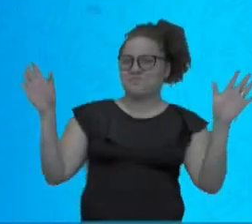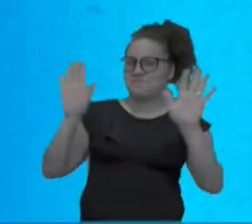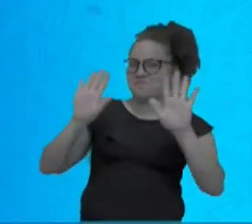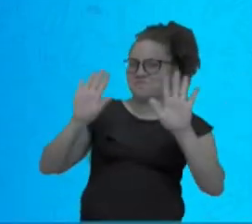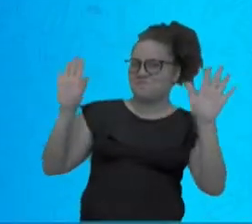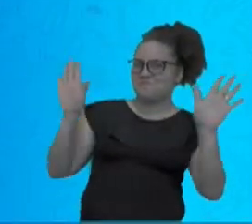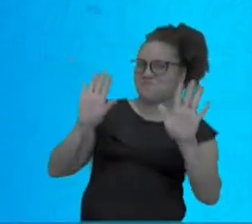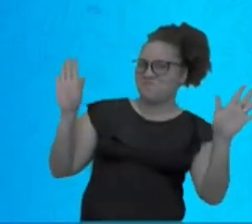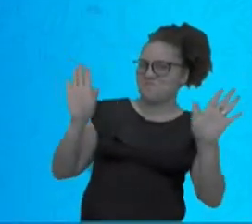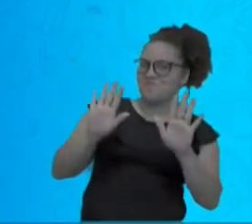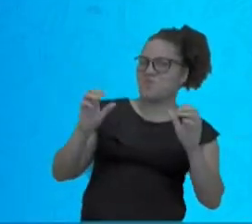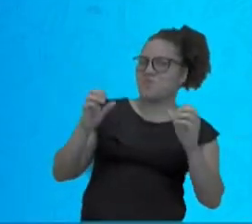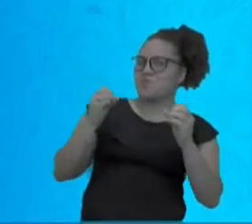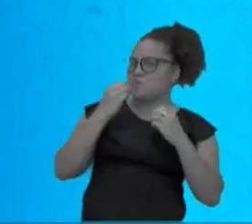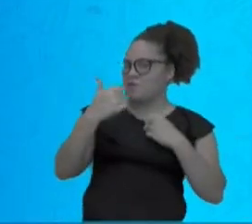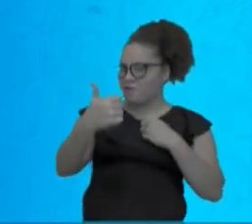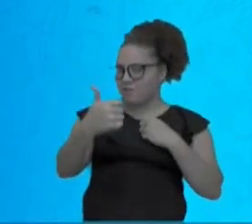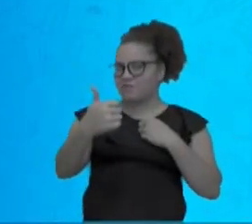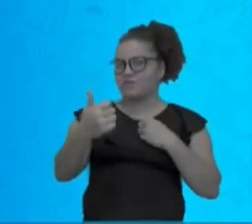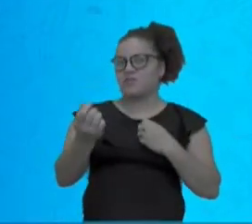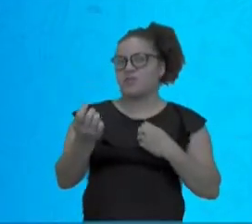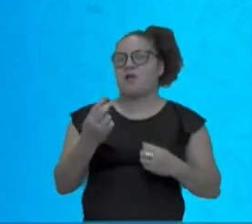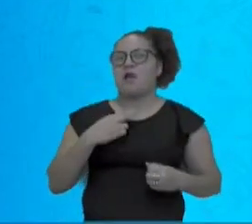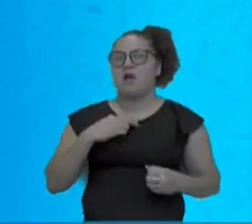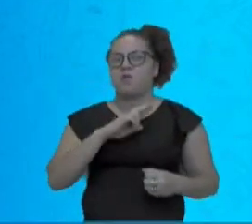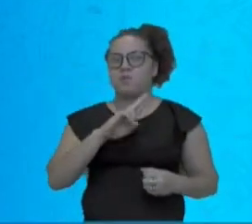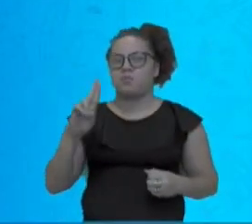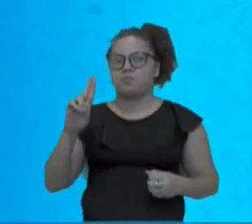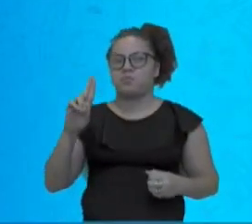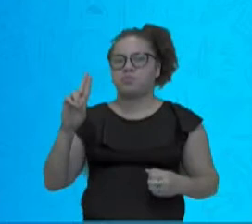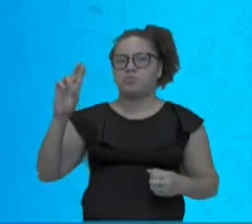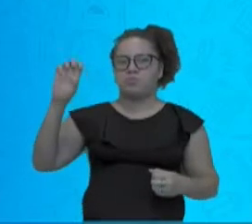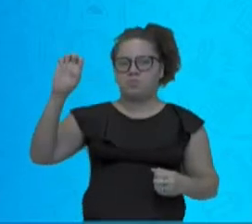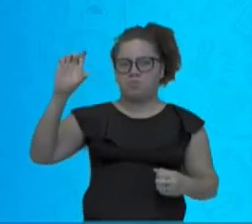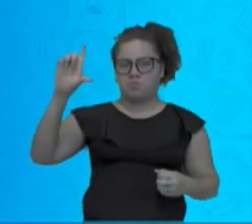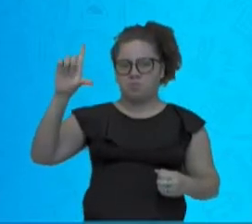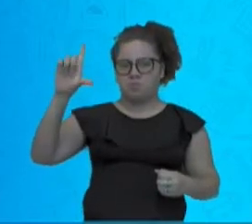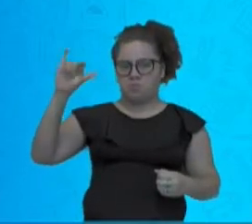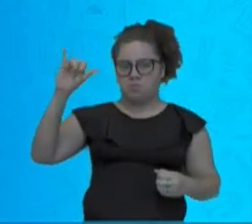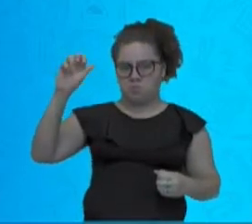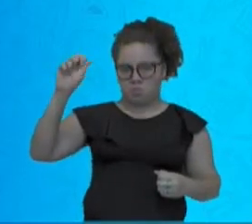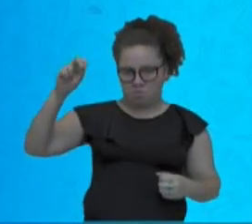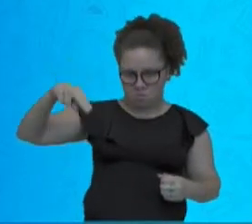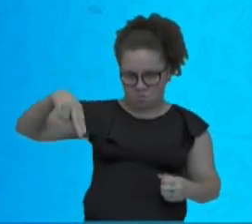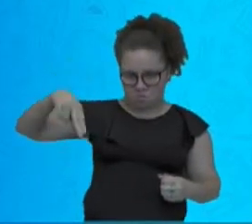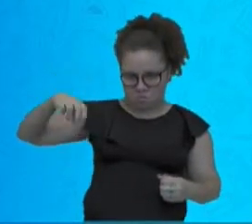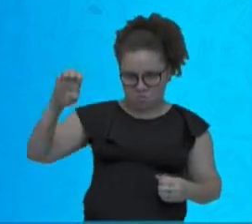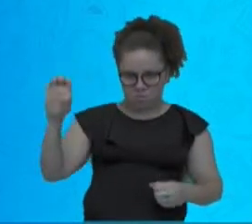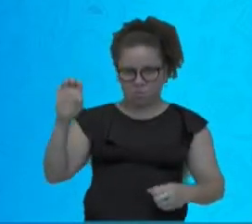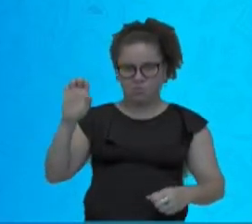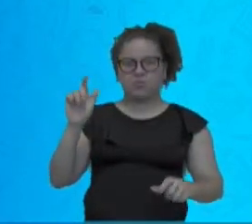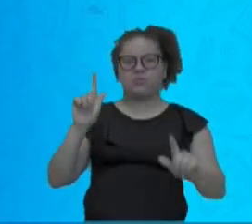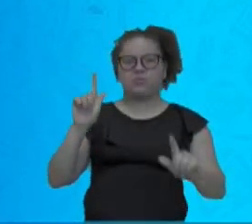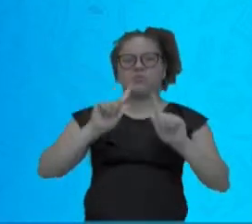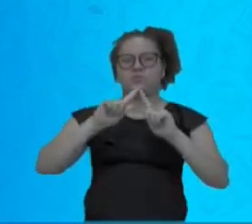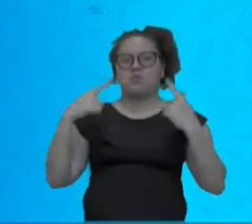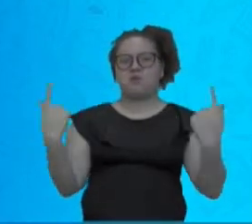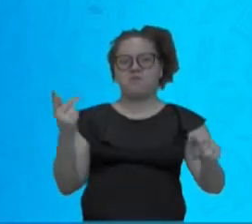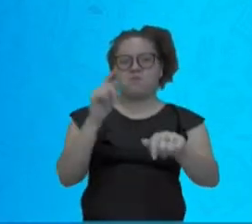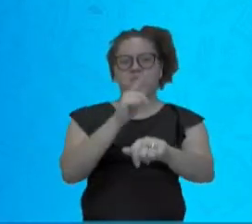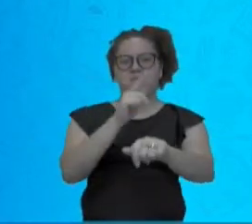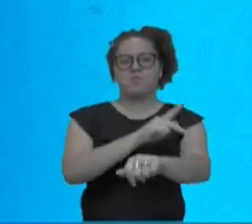Olá, alunos! Tudo bem? Eu sou Eliane, a sua professora de Geografia. E nessa